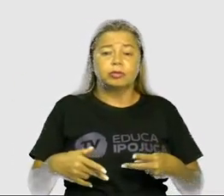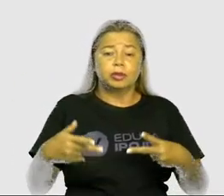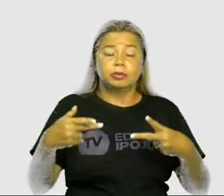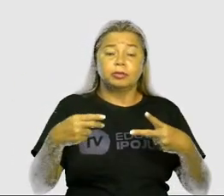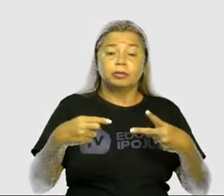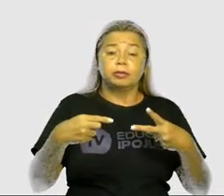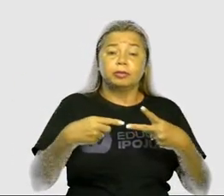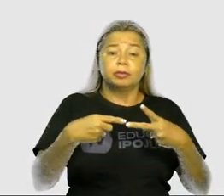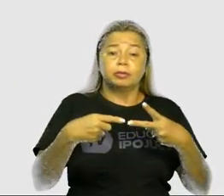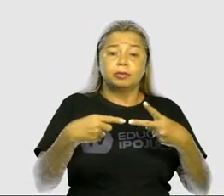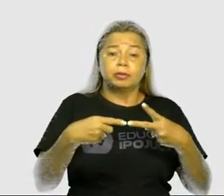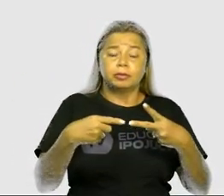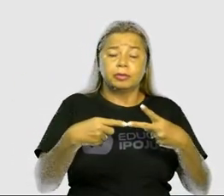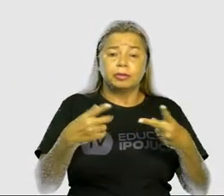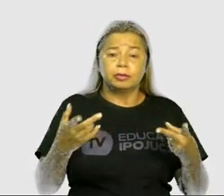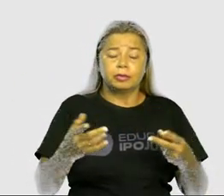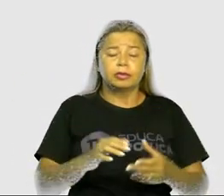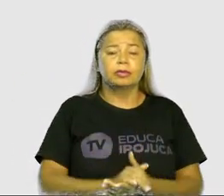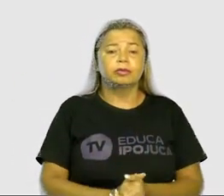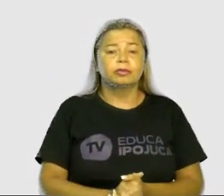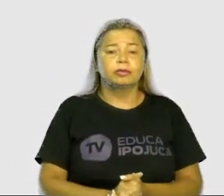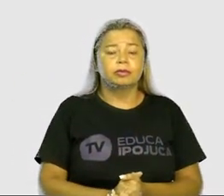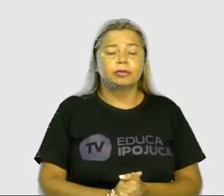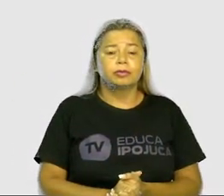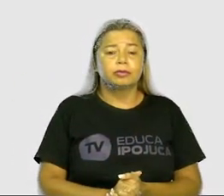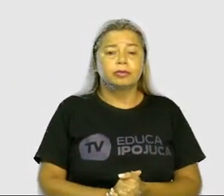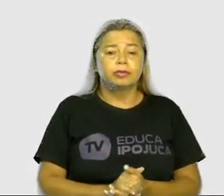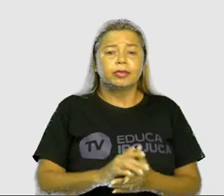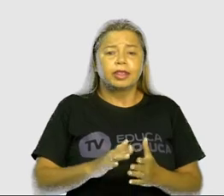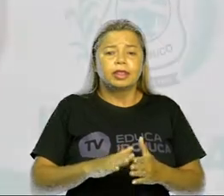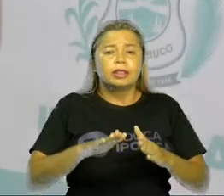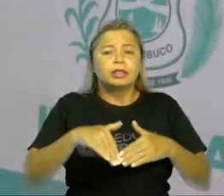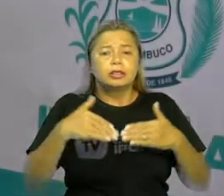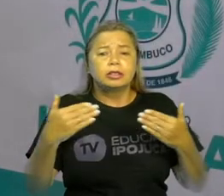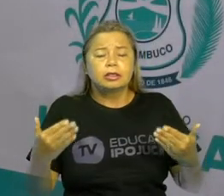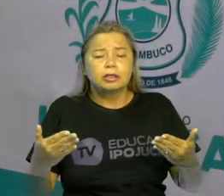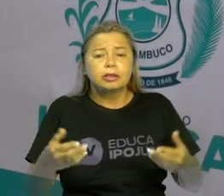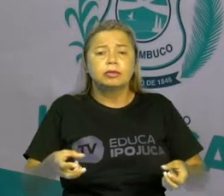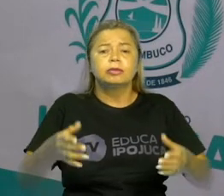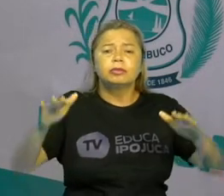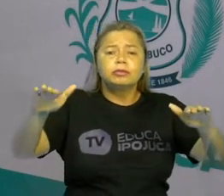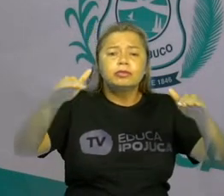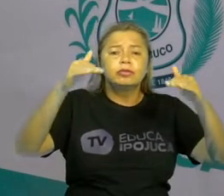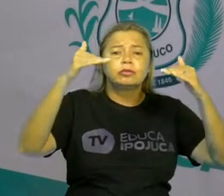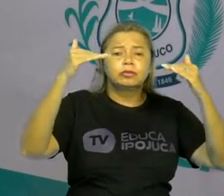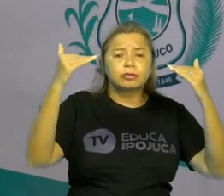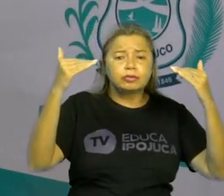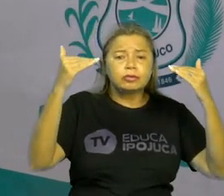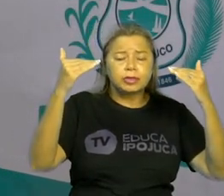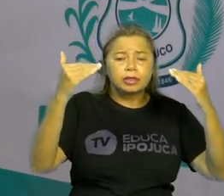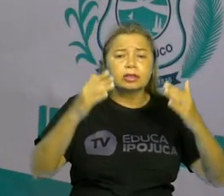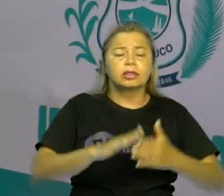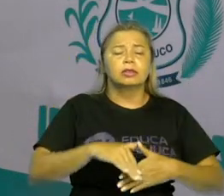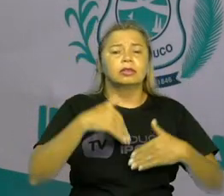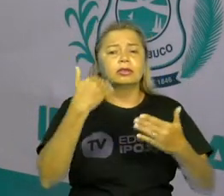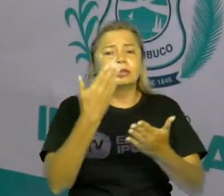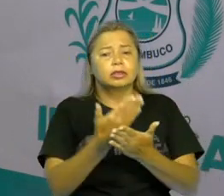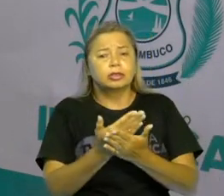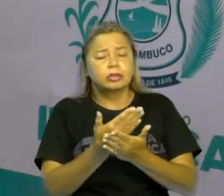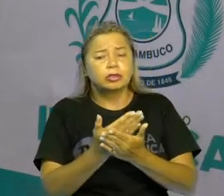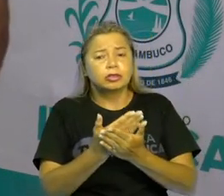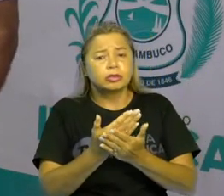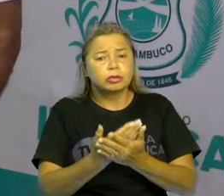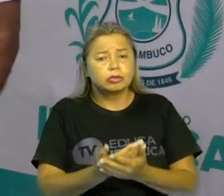caso aqui é a preposição for. Então, se liguem naquilo que eu disse para vocês. Estudem